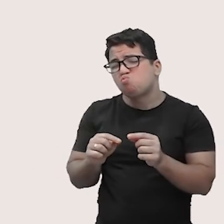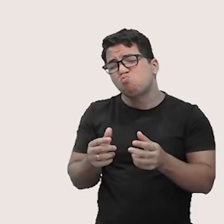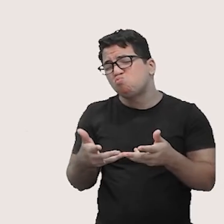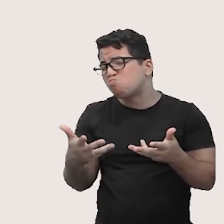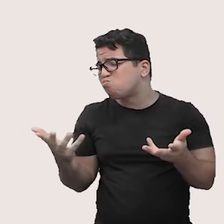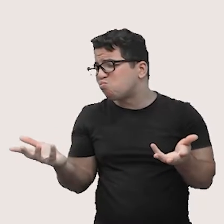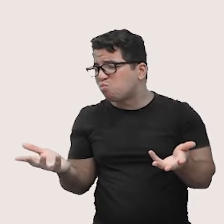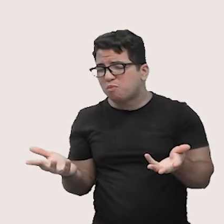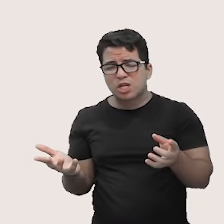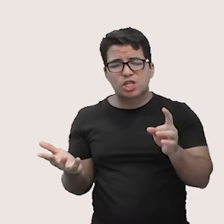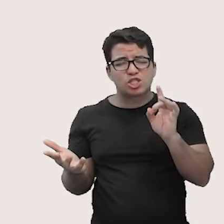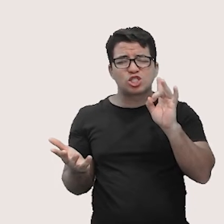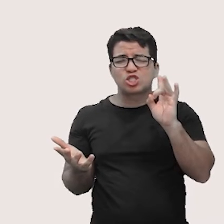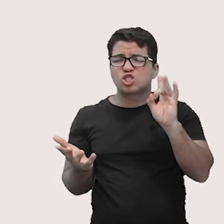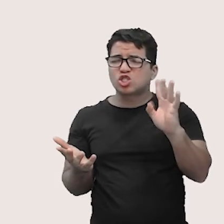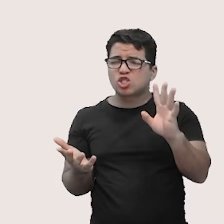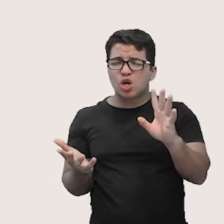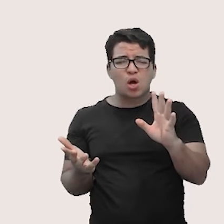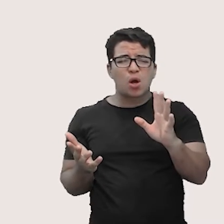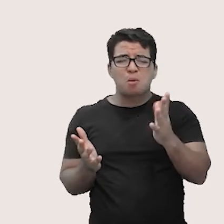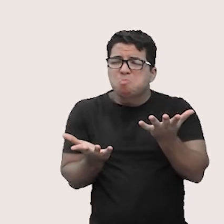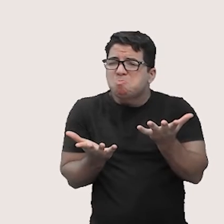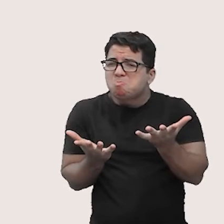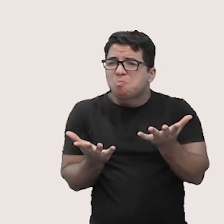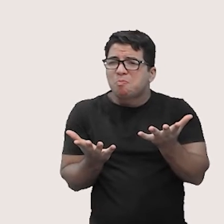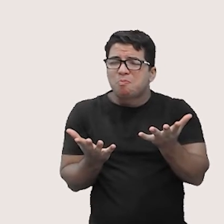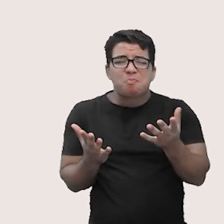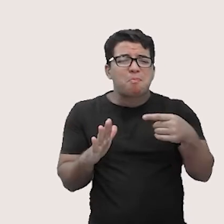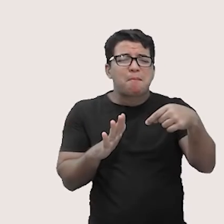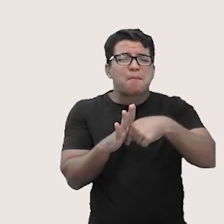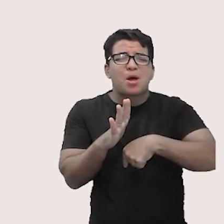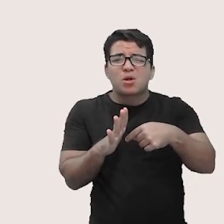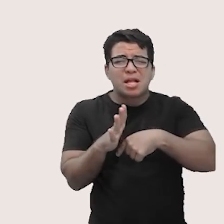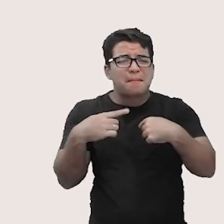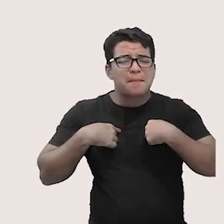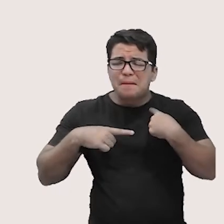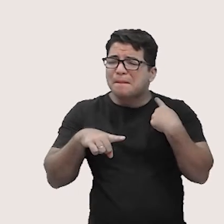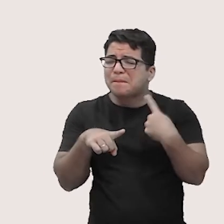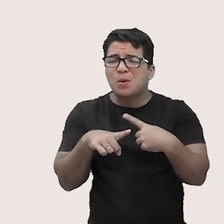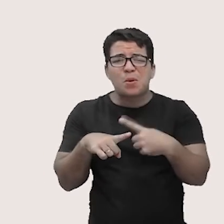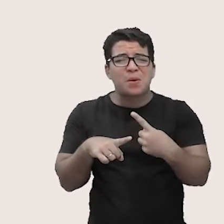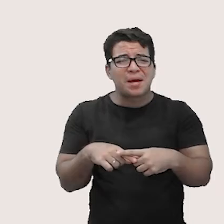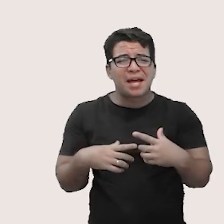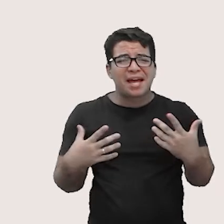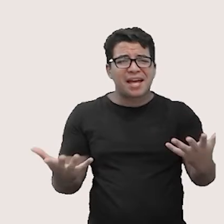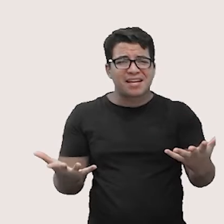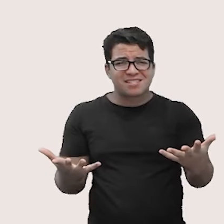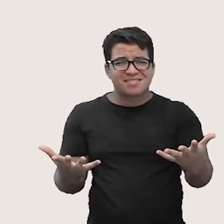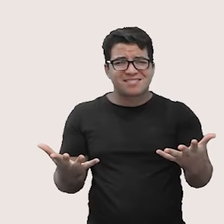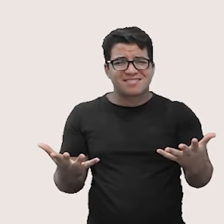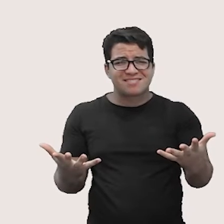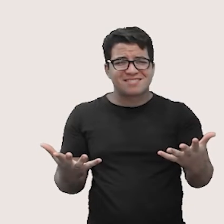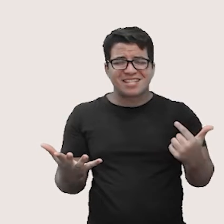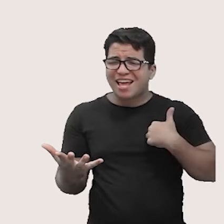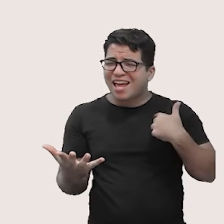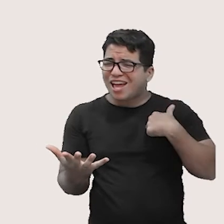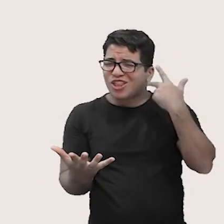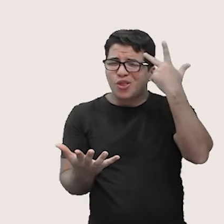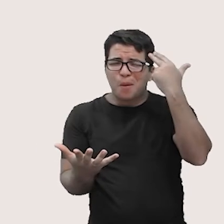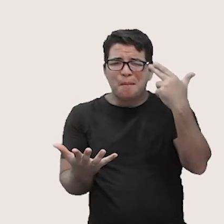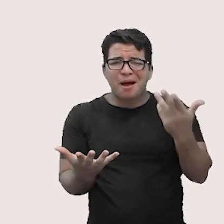questions, mom? Por que você está perguntando isso, mom? Eu acho que está fazendo uma coisa tão normal, gente.